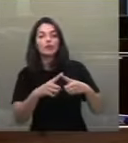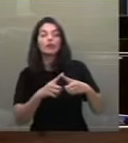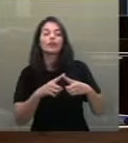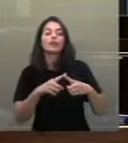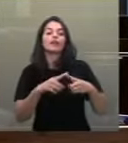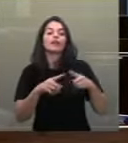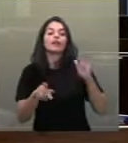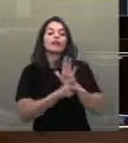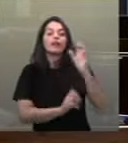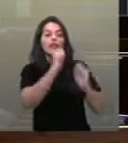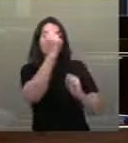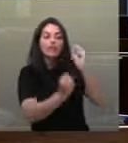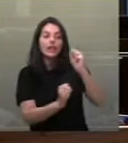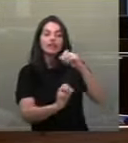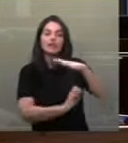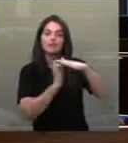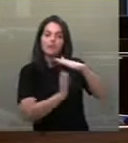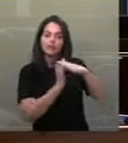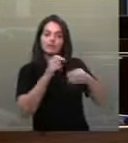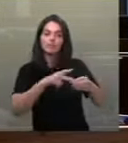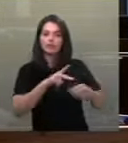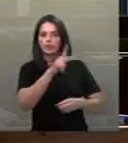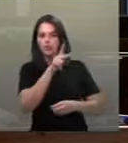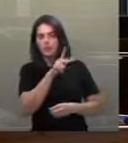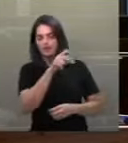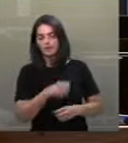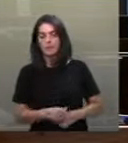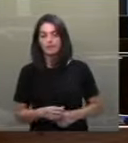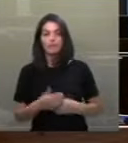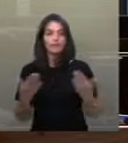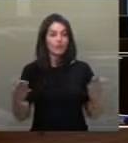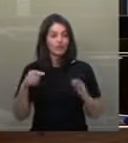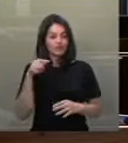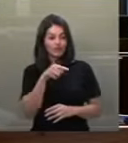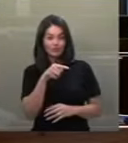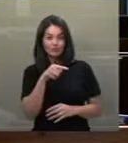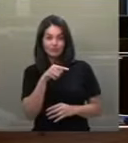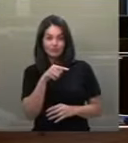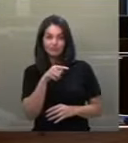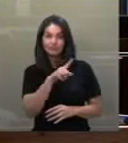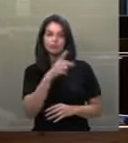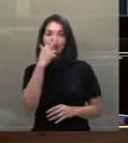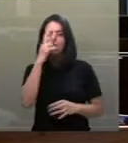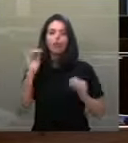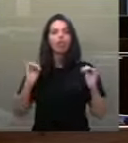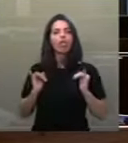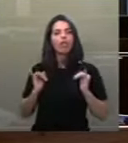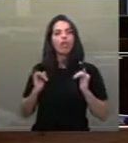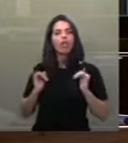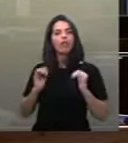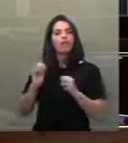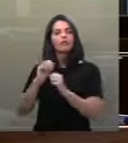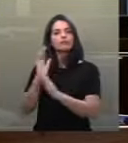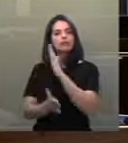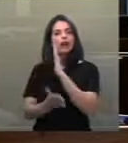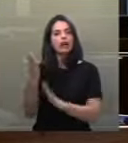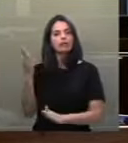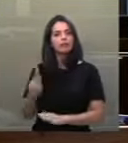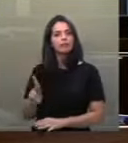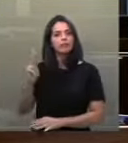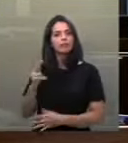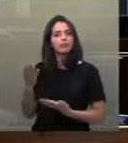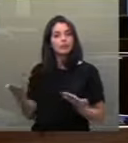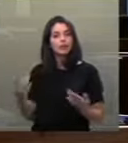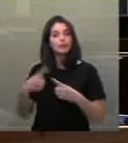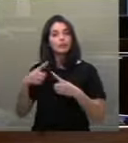suas próprias refinarias. Essa postura ficou ainda mais patente diante da inércia da empresa em defender-se do processo aberto